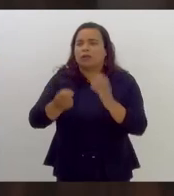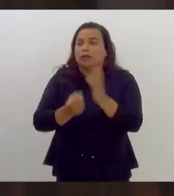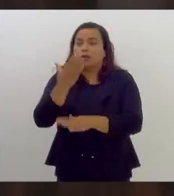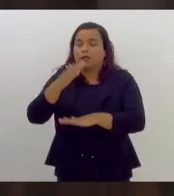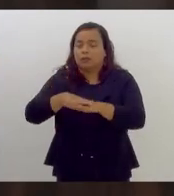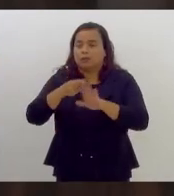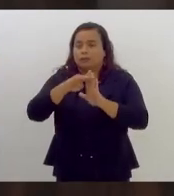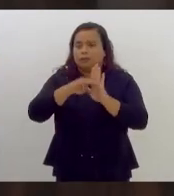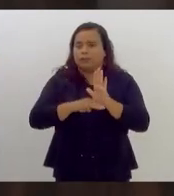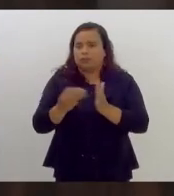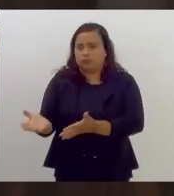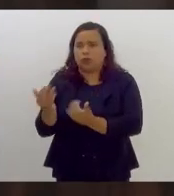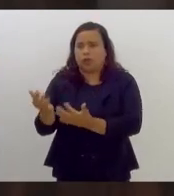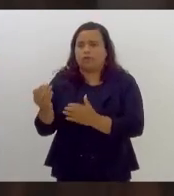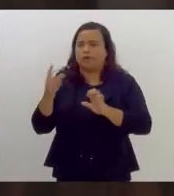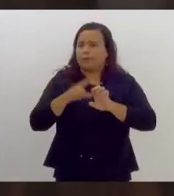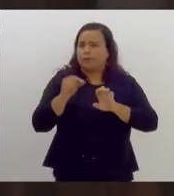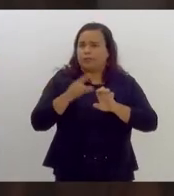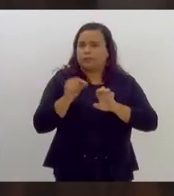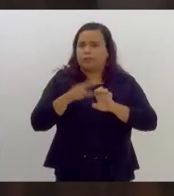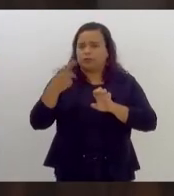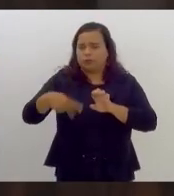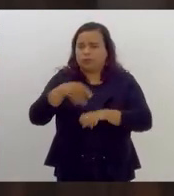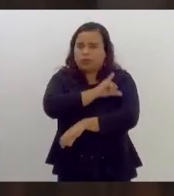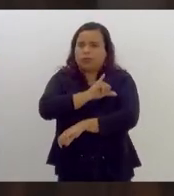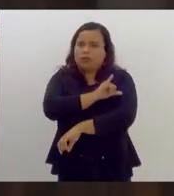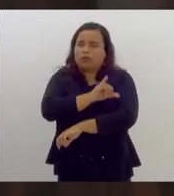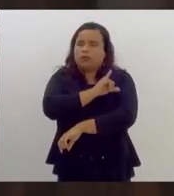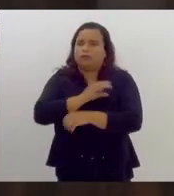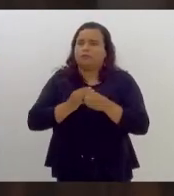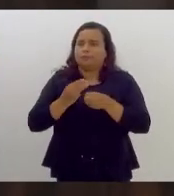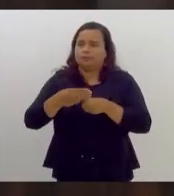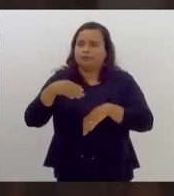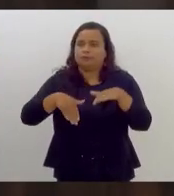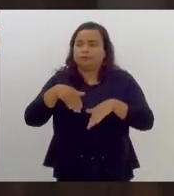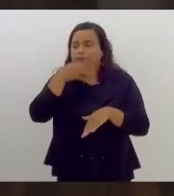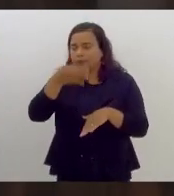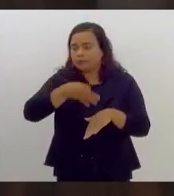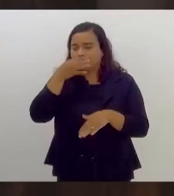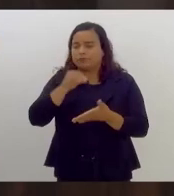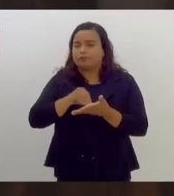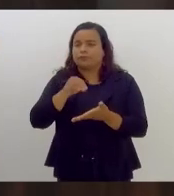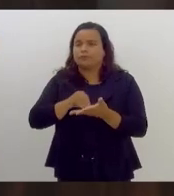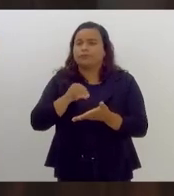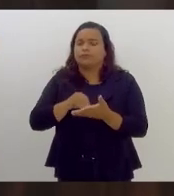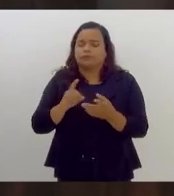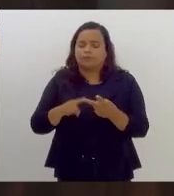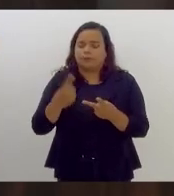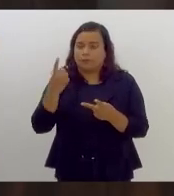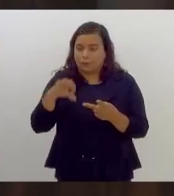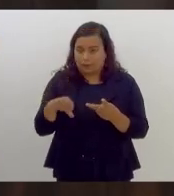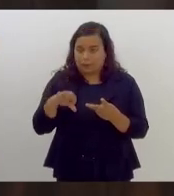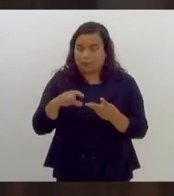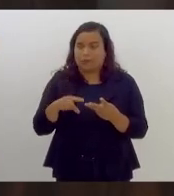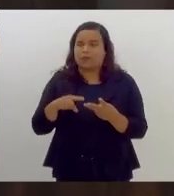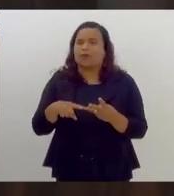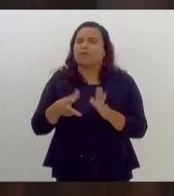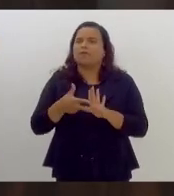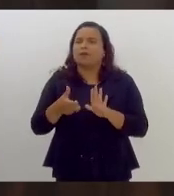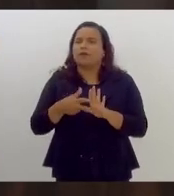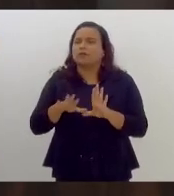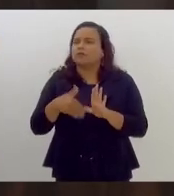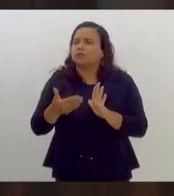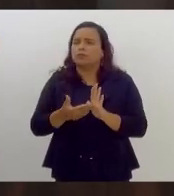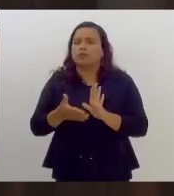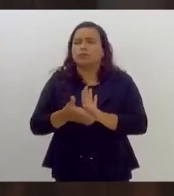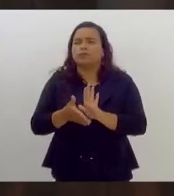do Rio de Janeiro e da Outras Providências. Pendendo de parecer. 19º da pauta. Veto total aposto ao